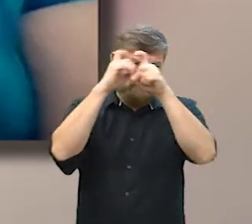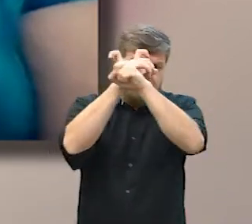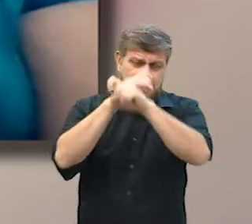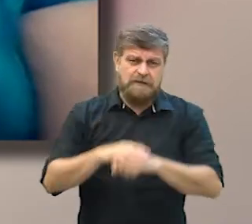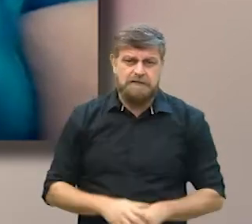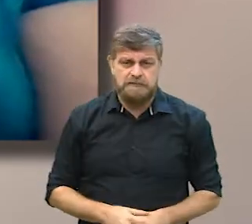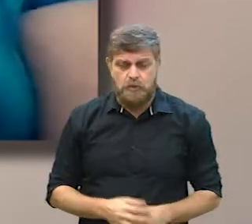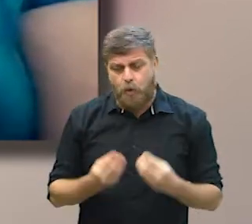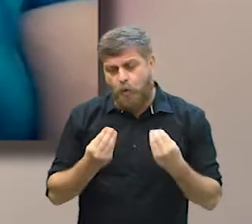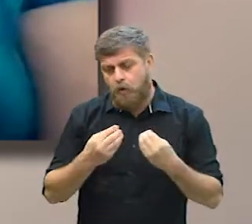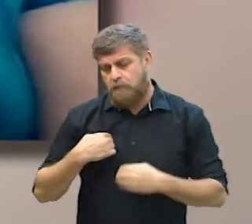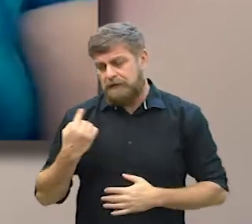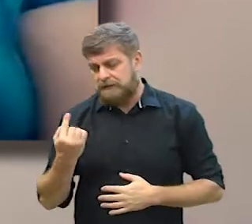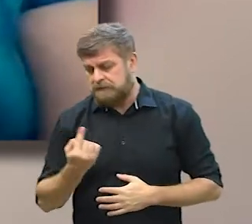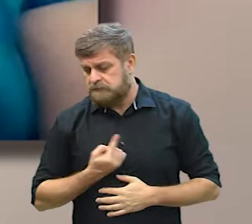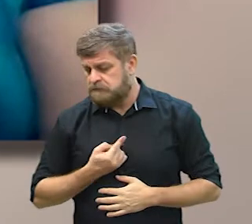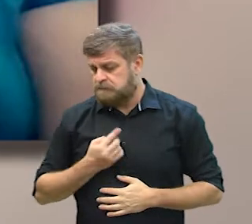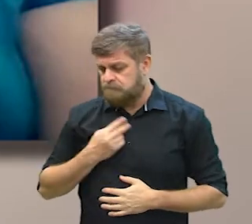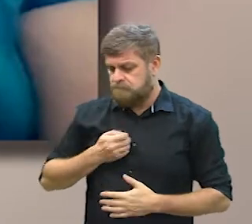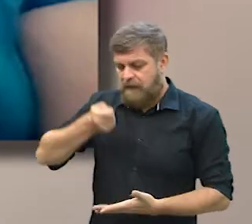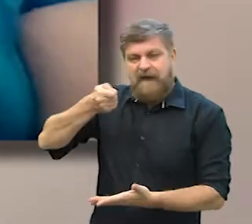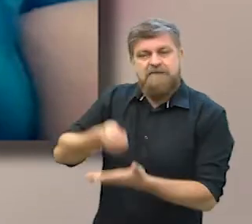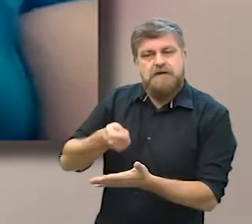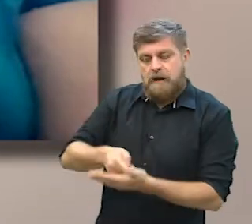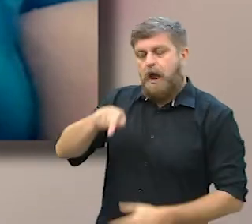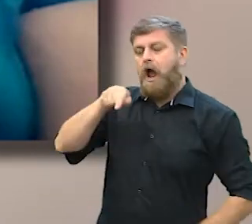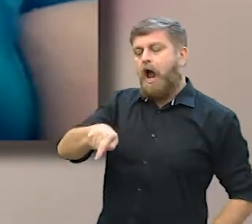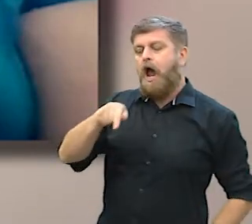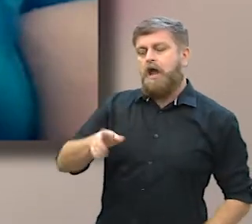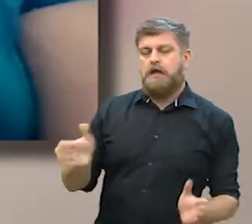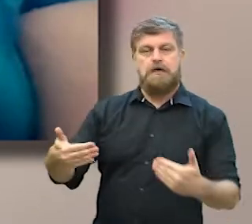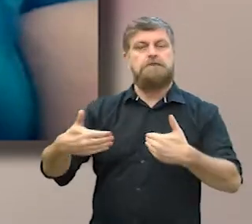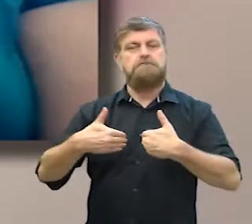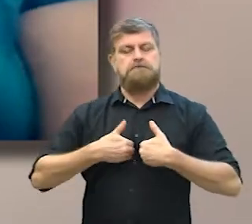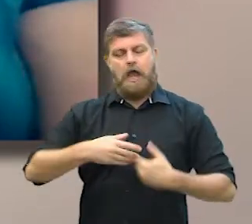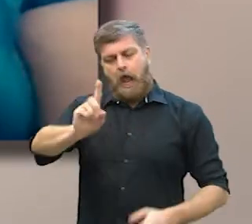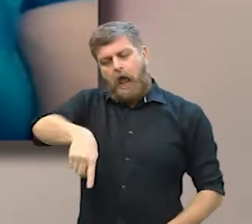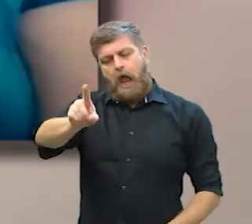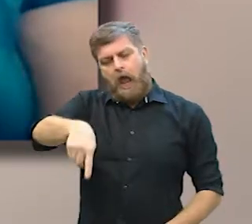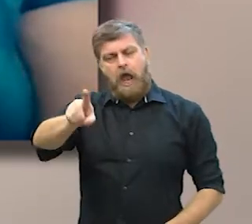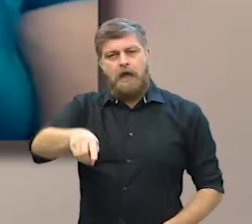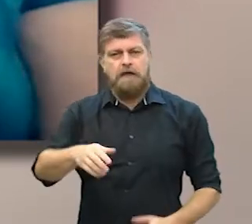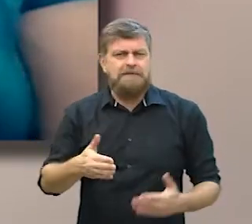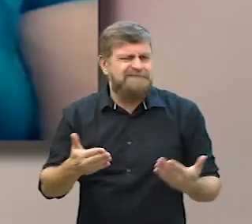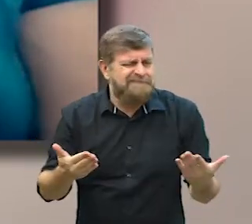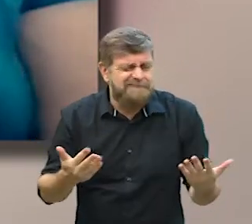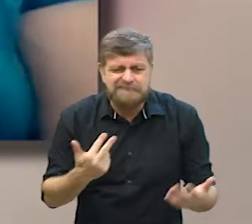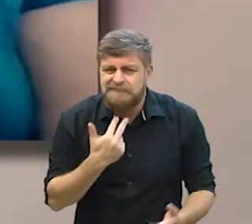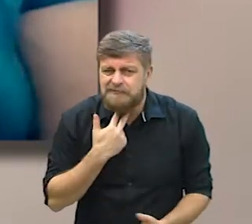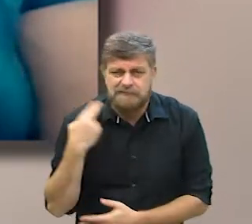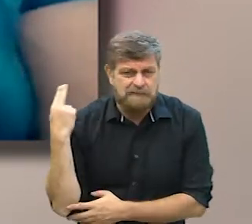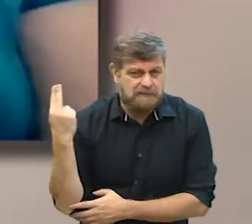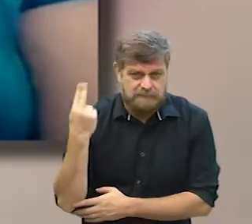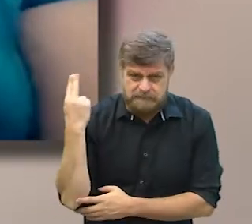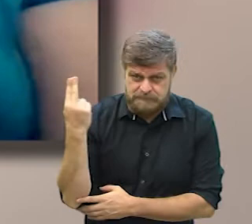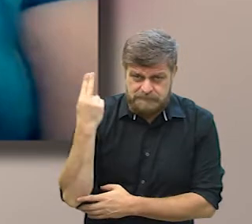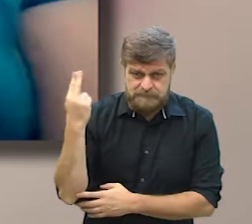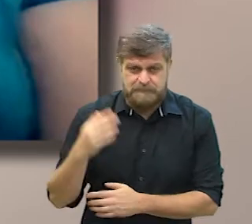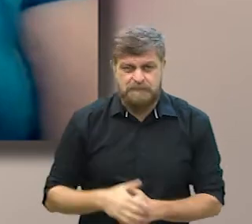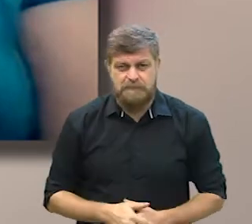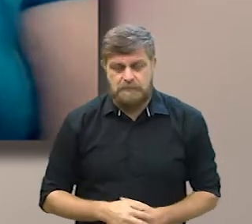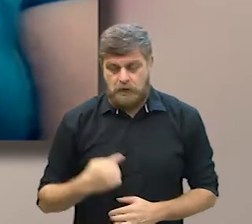pouco difícil de você bater o martelo e falar, né? Olha, não, essa criança está dentro do espectro.